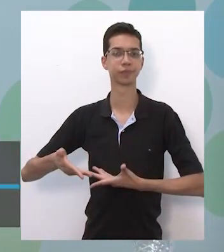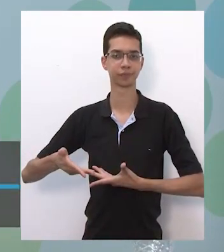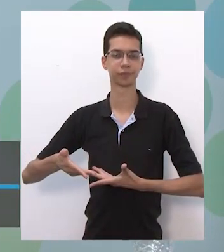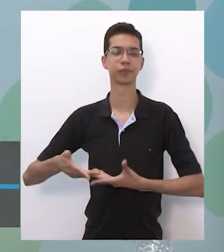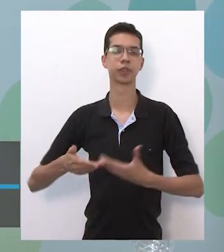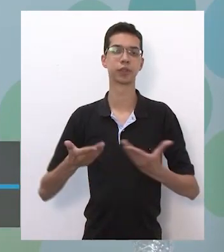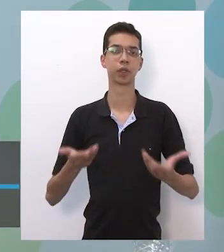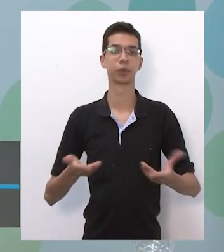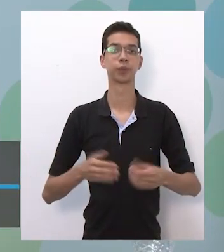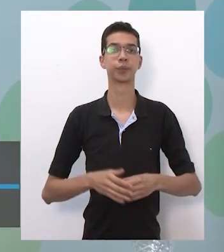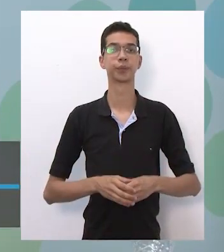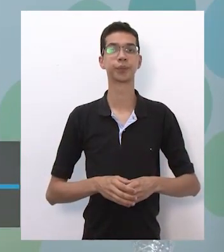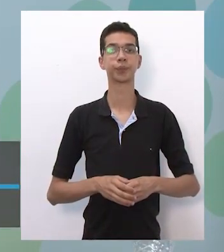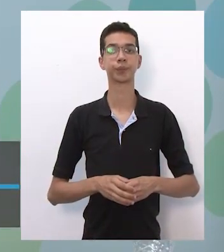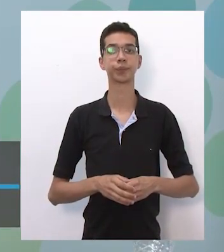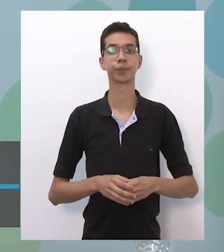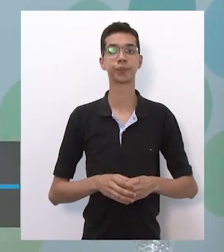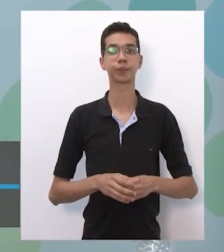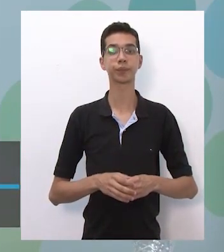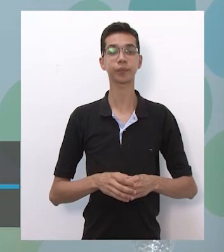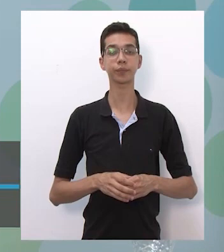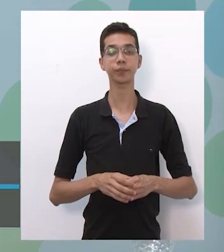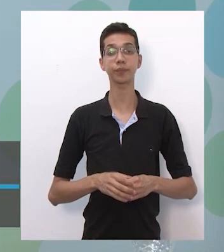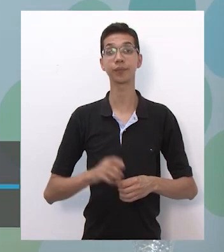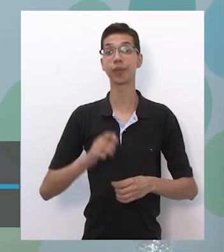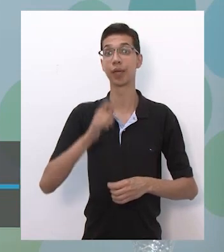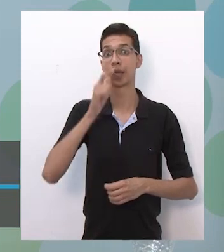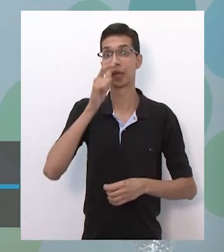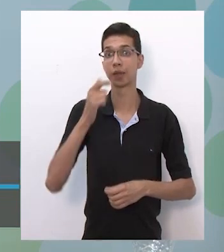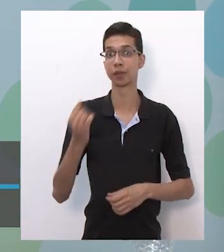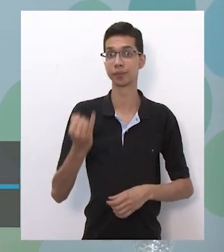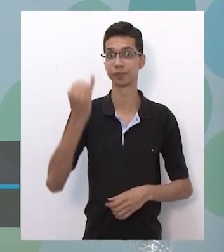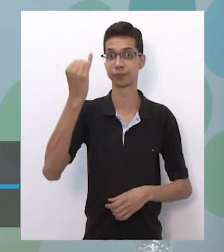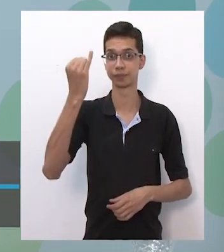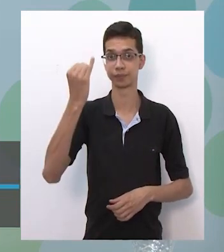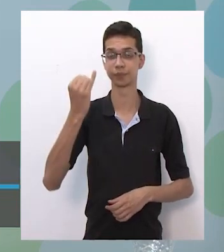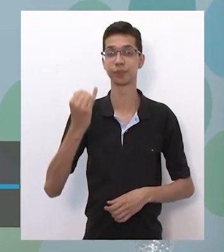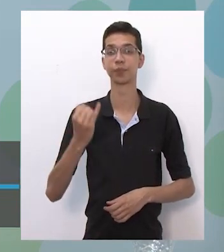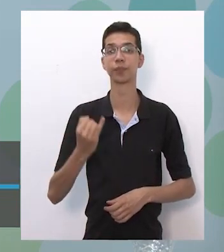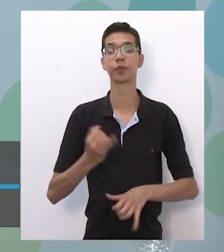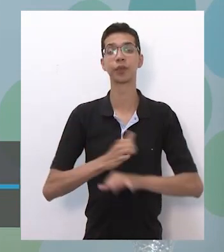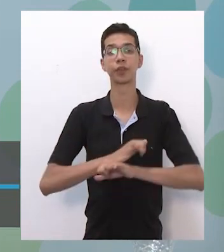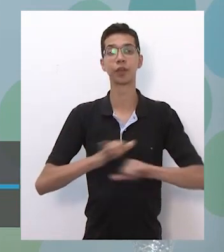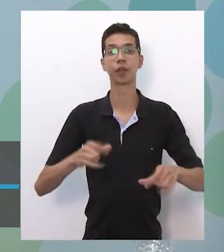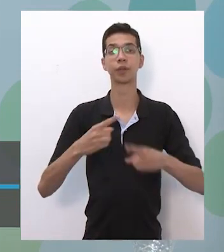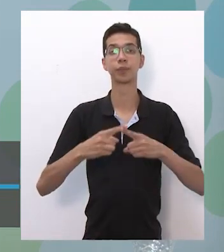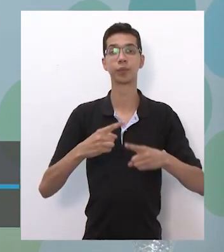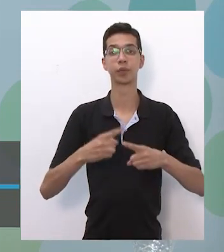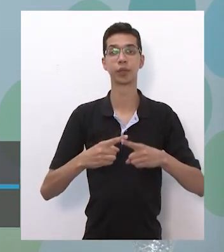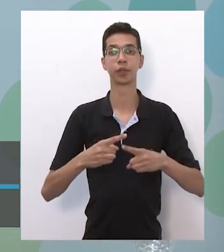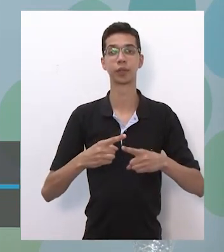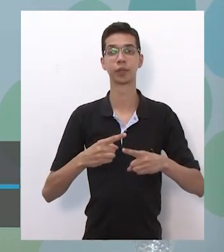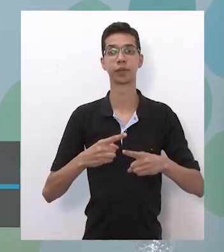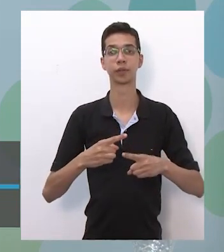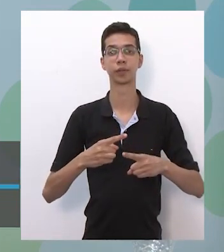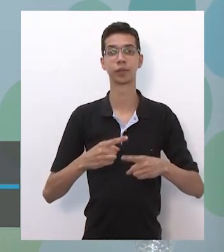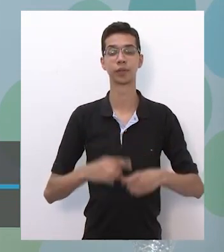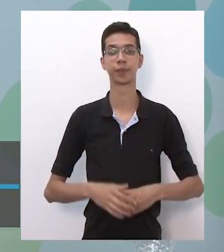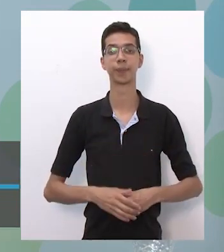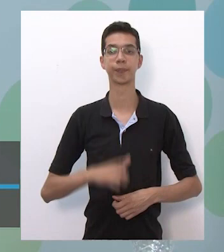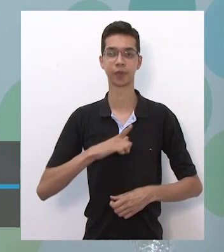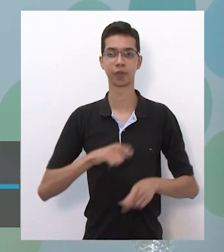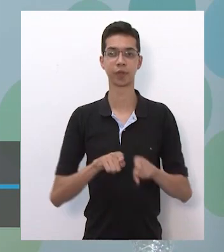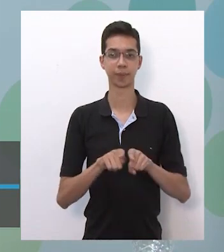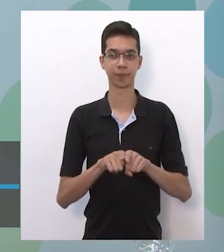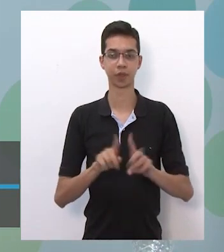e também Cirlândia. E é muito interessante, porque a ideia é ensinar os estudantes a criar uma rádio